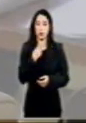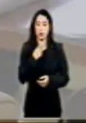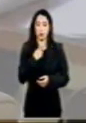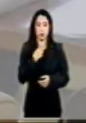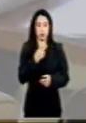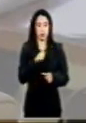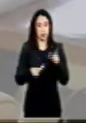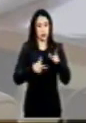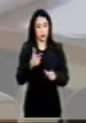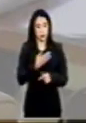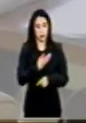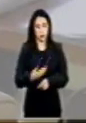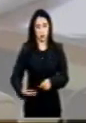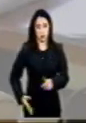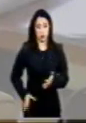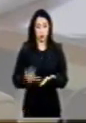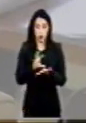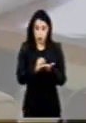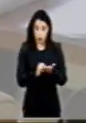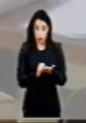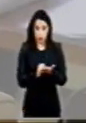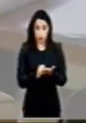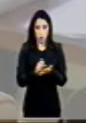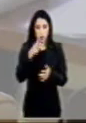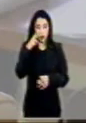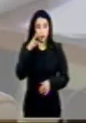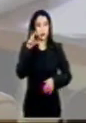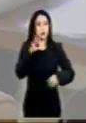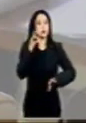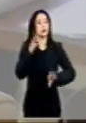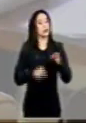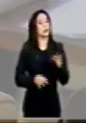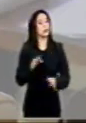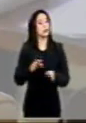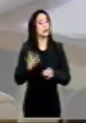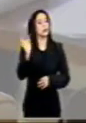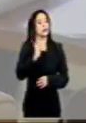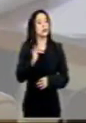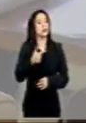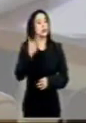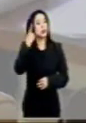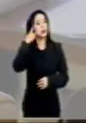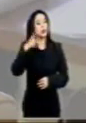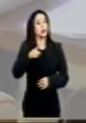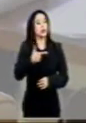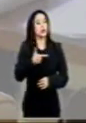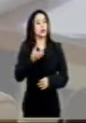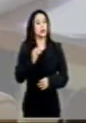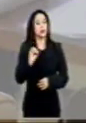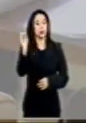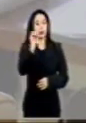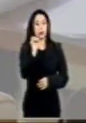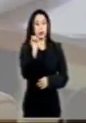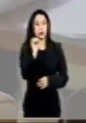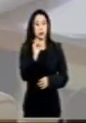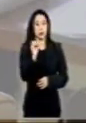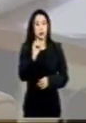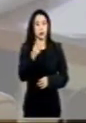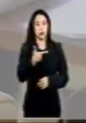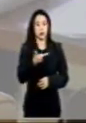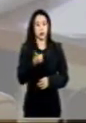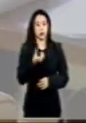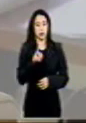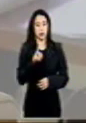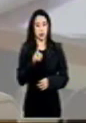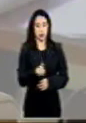apreensão. Pleito que aquele juiz federal deferiu em 20 de outubro de 2016. Essa, aliás, é